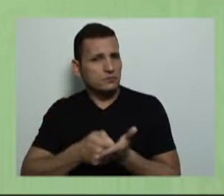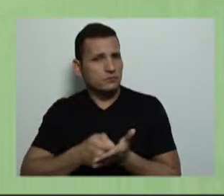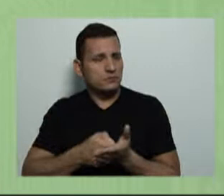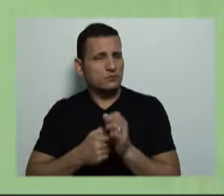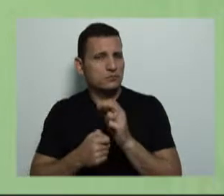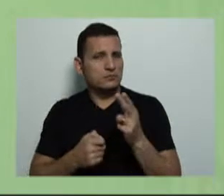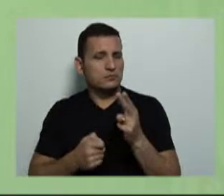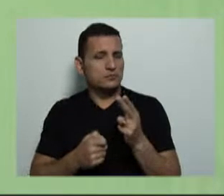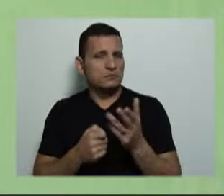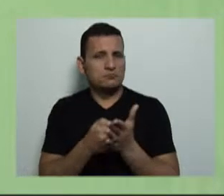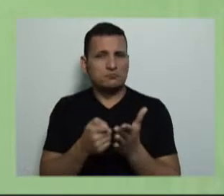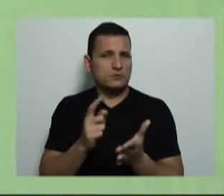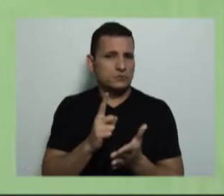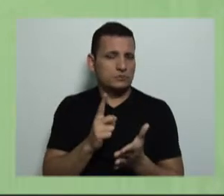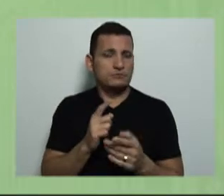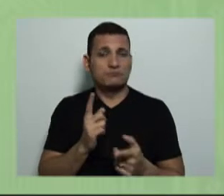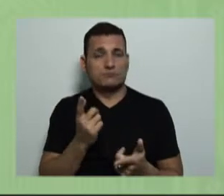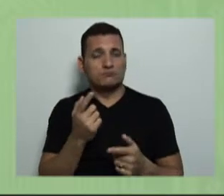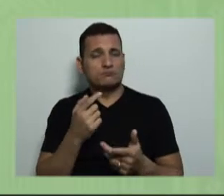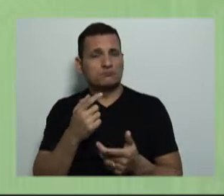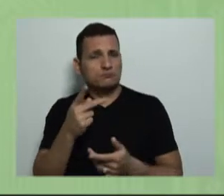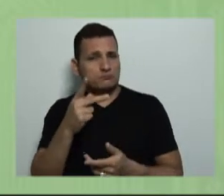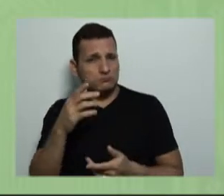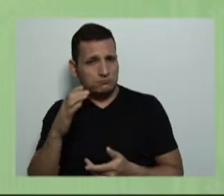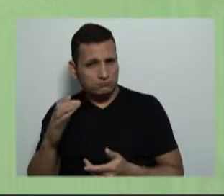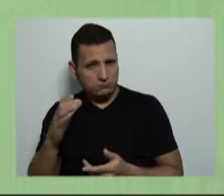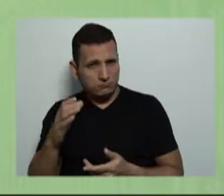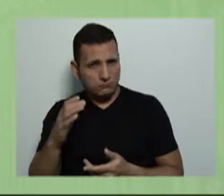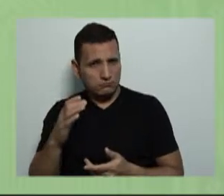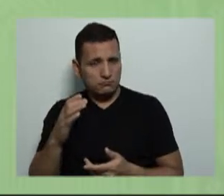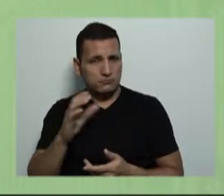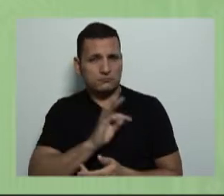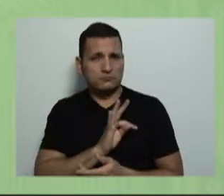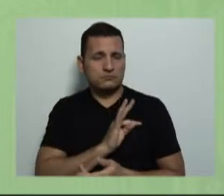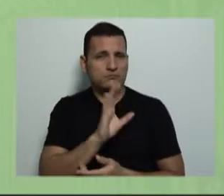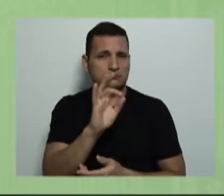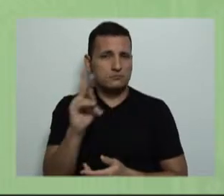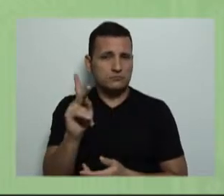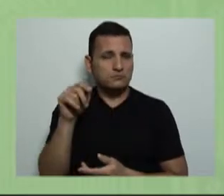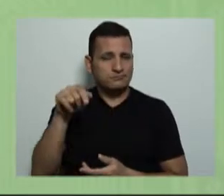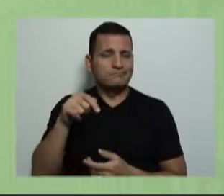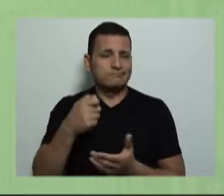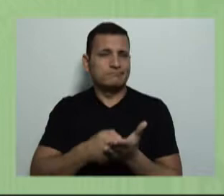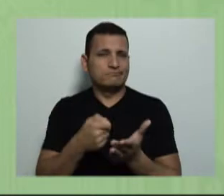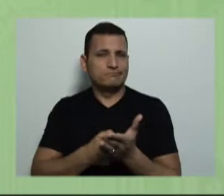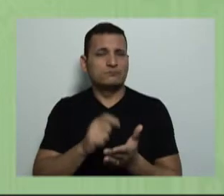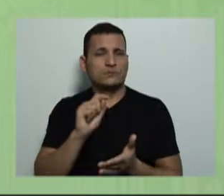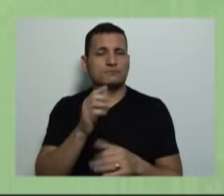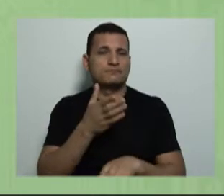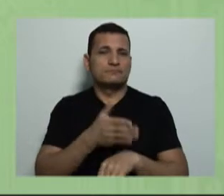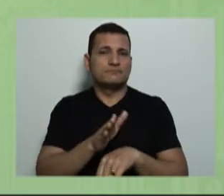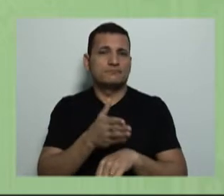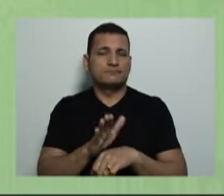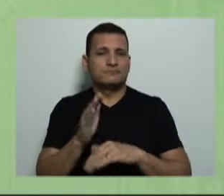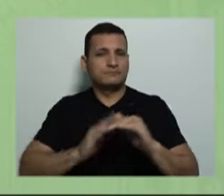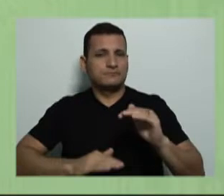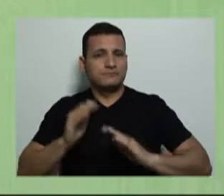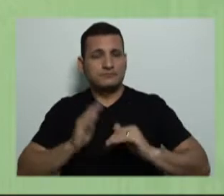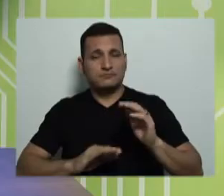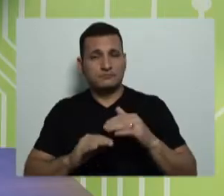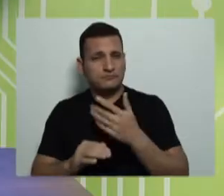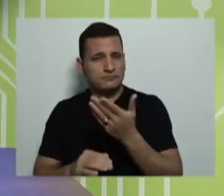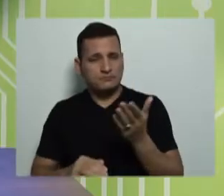pessoal? O projeto pedagógico do curso técnico em cooperativismo, ele exige essas horas de prática profissional. Nós vimos que a